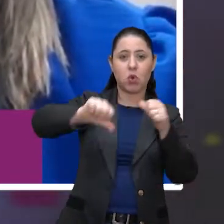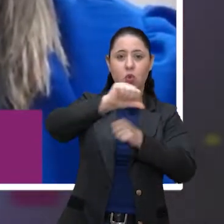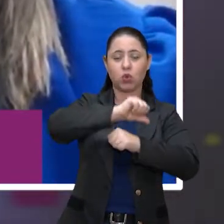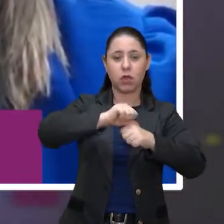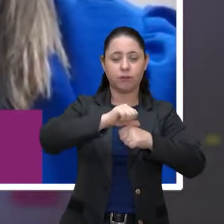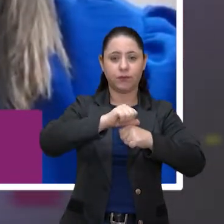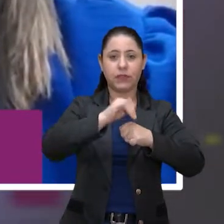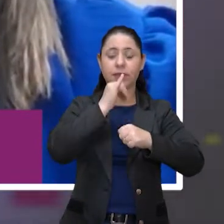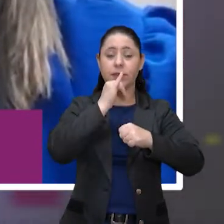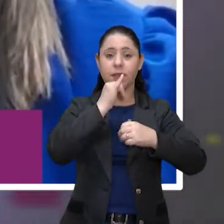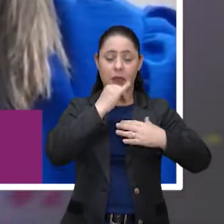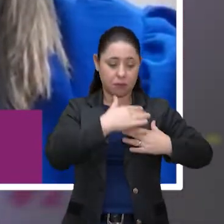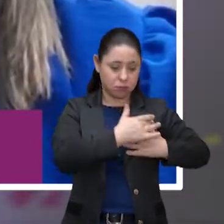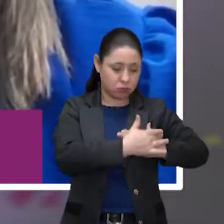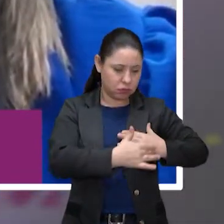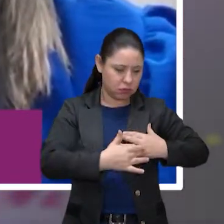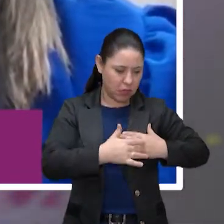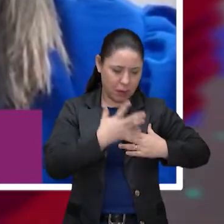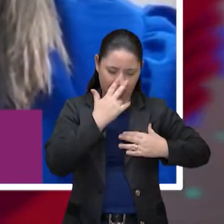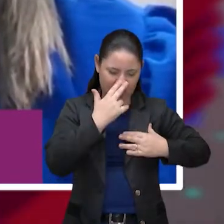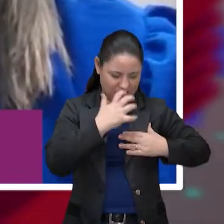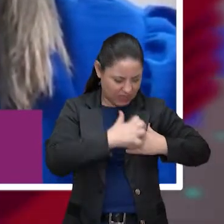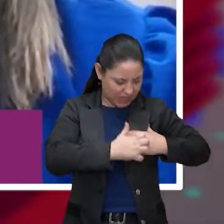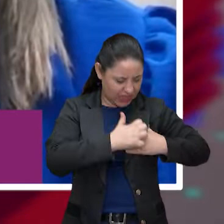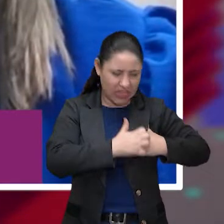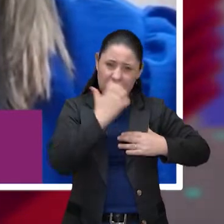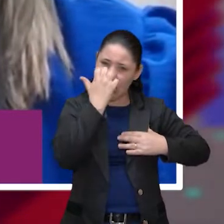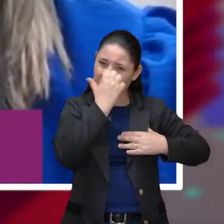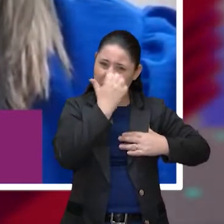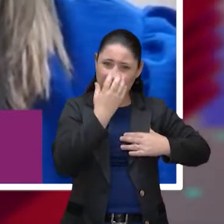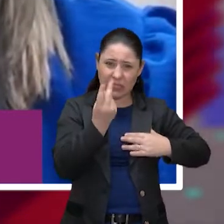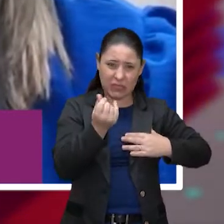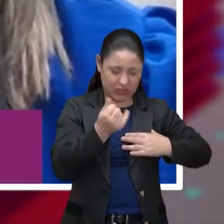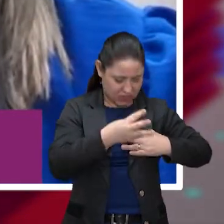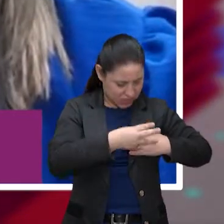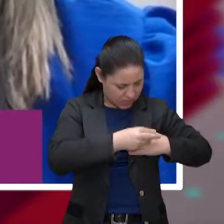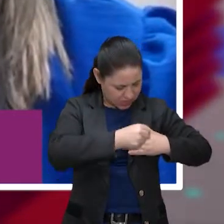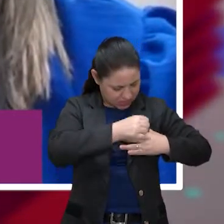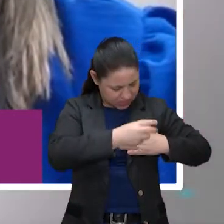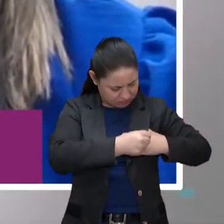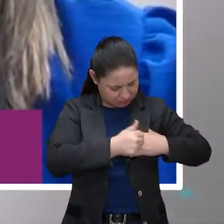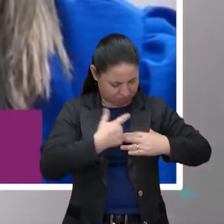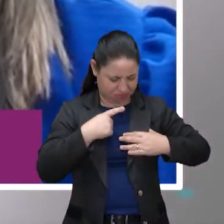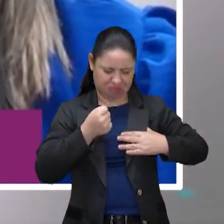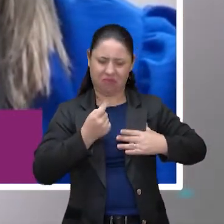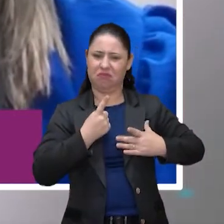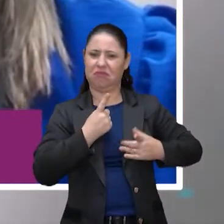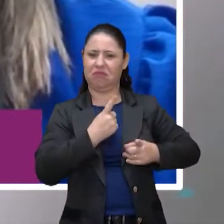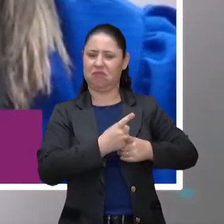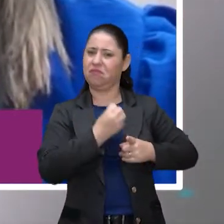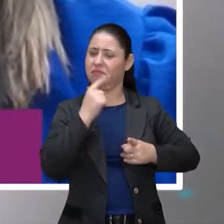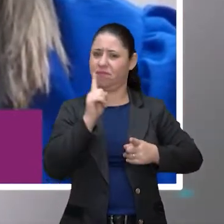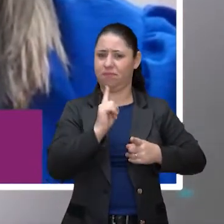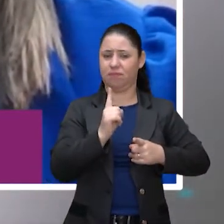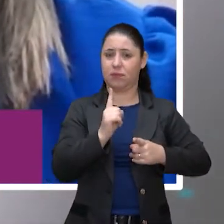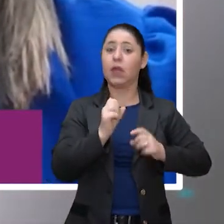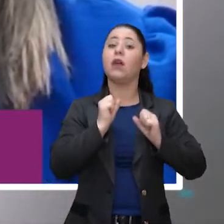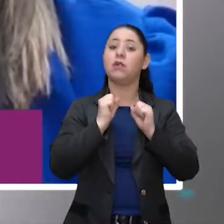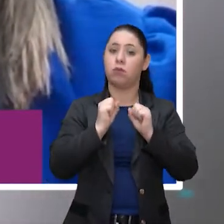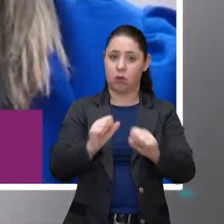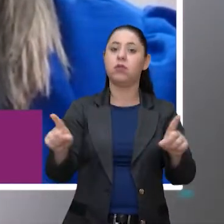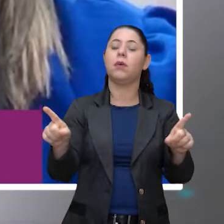mamilo. Então, o mamilo ficar descamando não é uma situação agradável, que